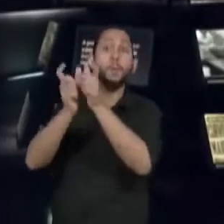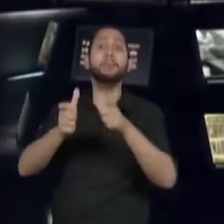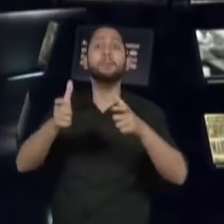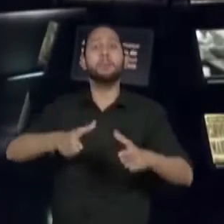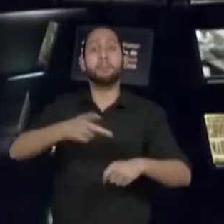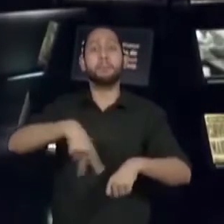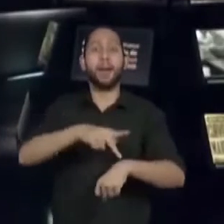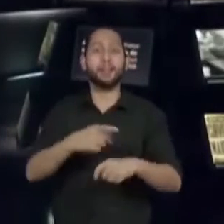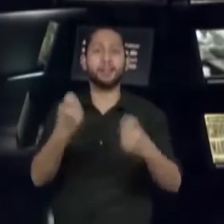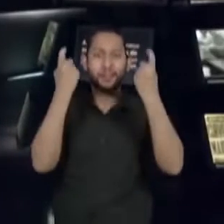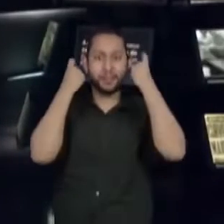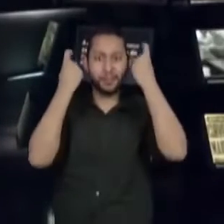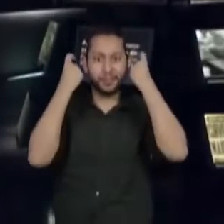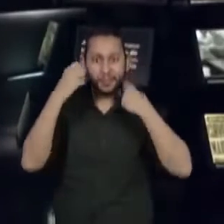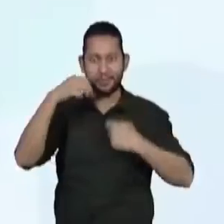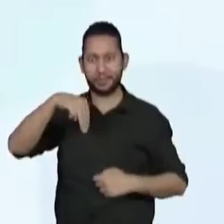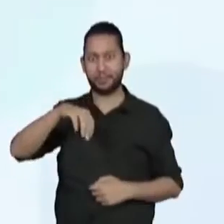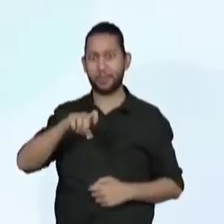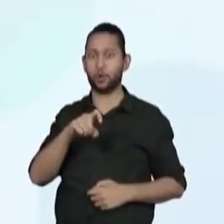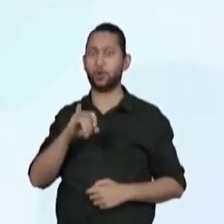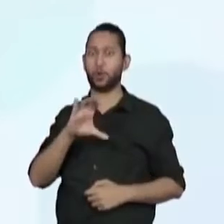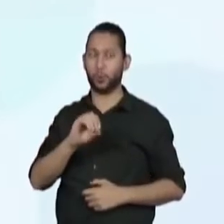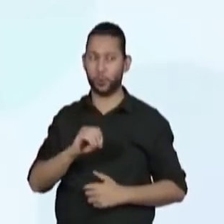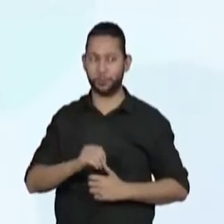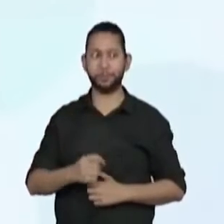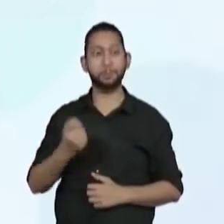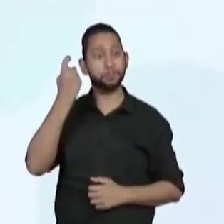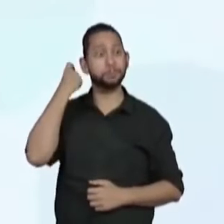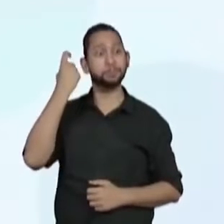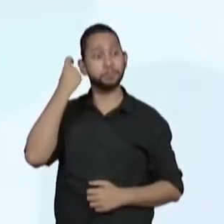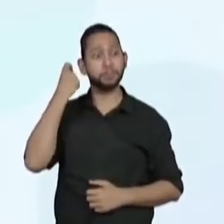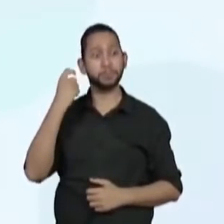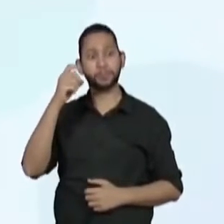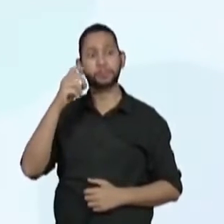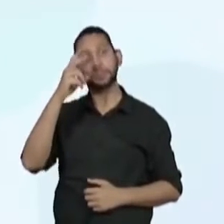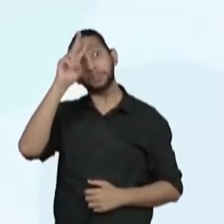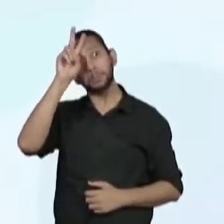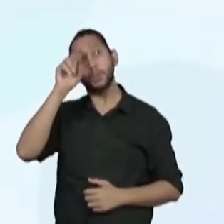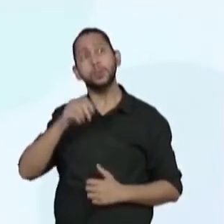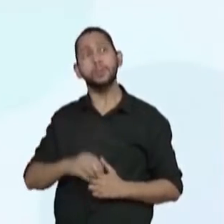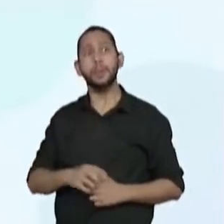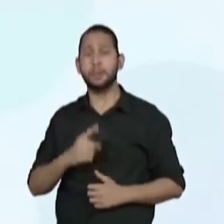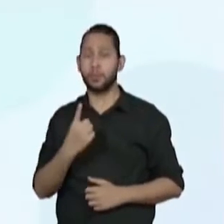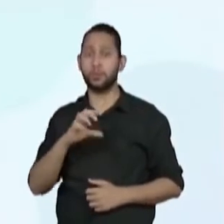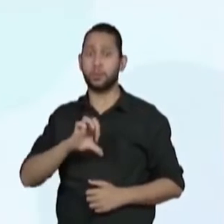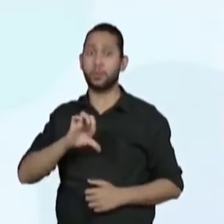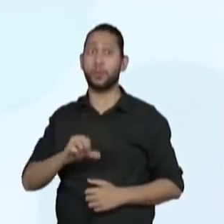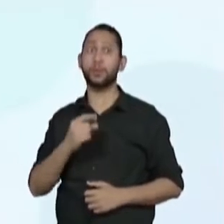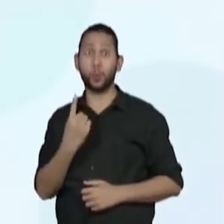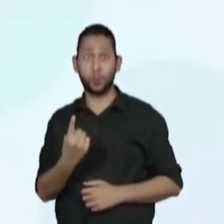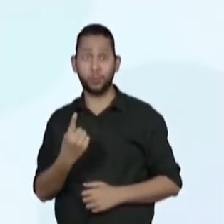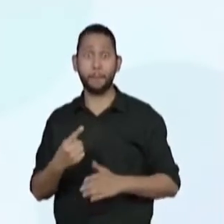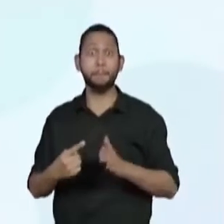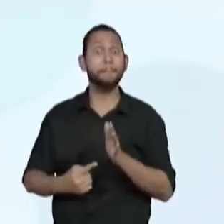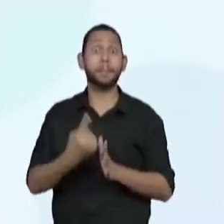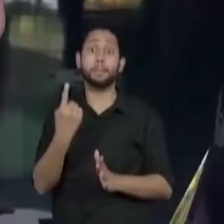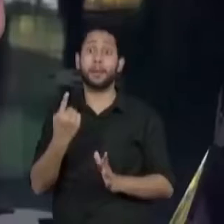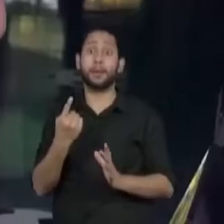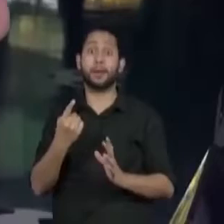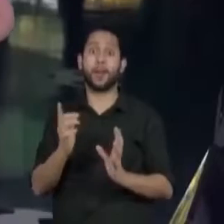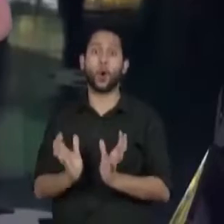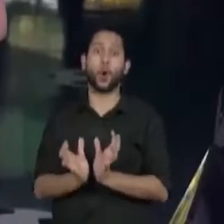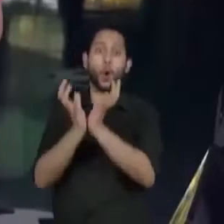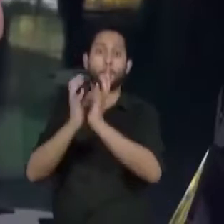México, Fran. E agora sim, um marco bem importante, em 1991 ocorreu a primeira Copa do Mundo